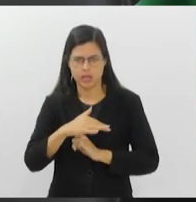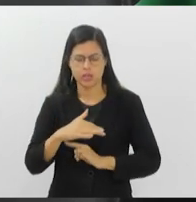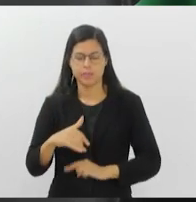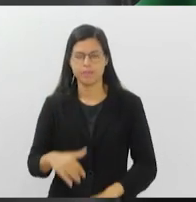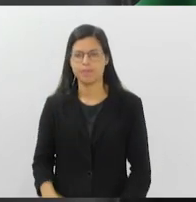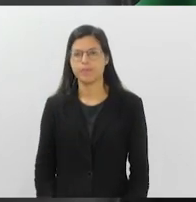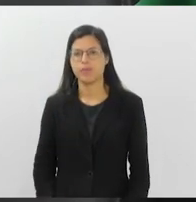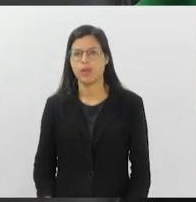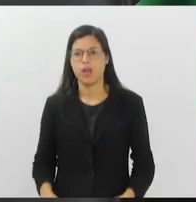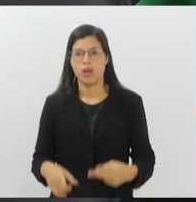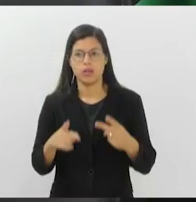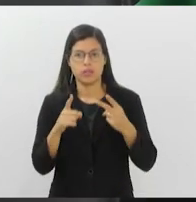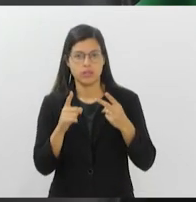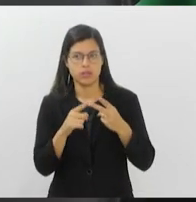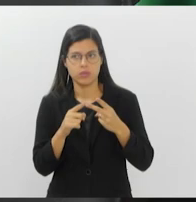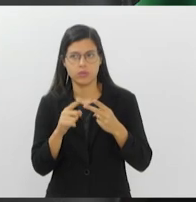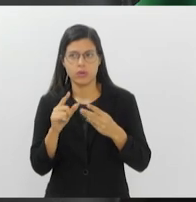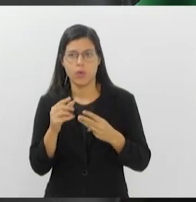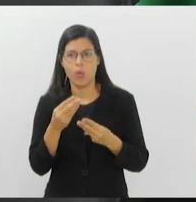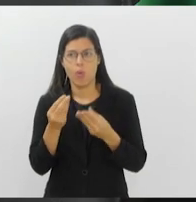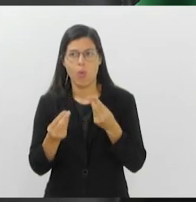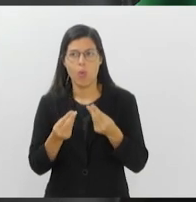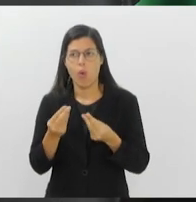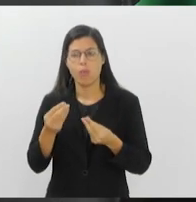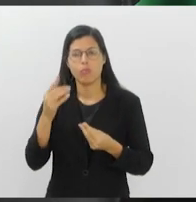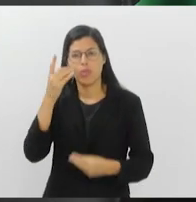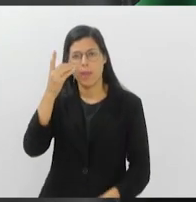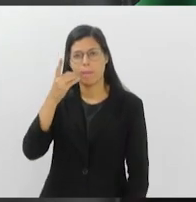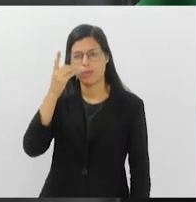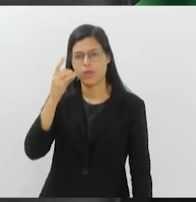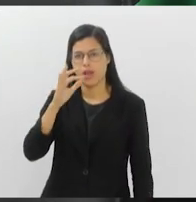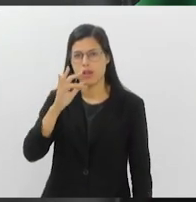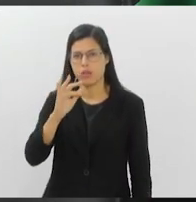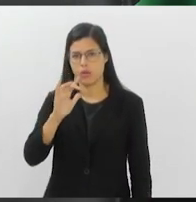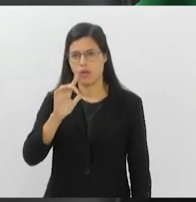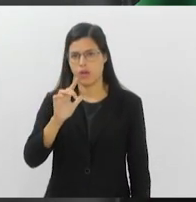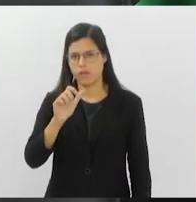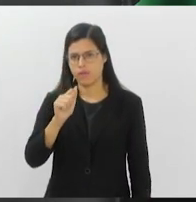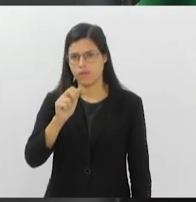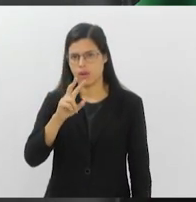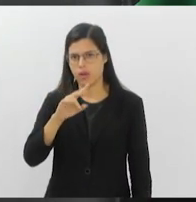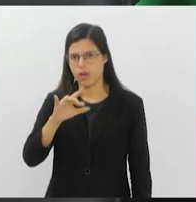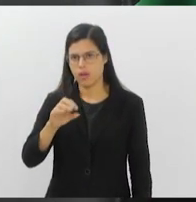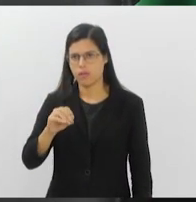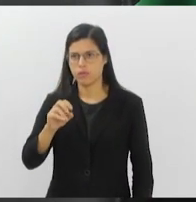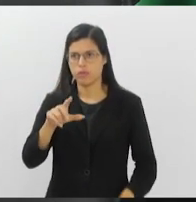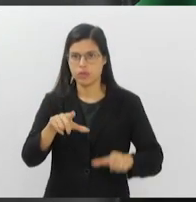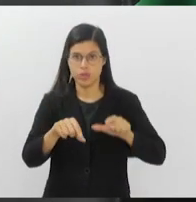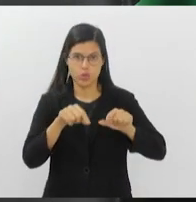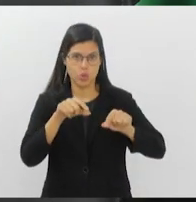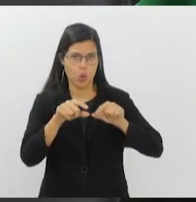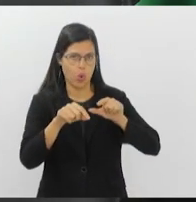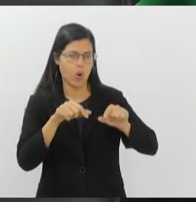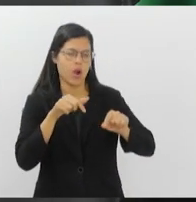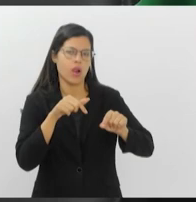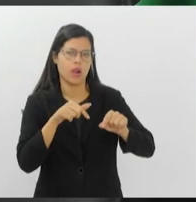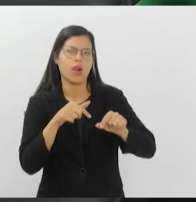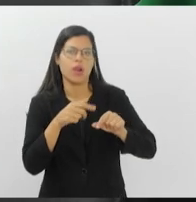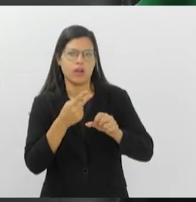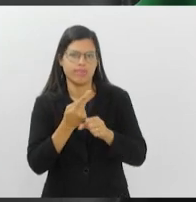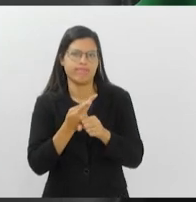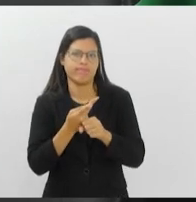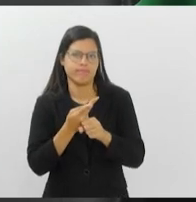né, republicana com que o deputado Flávio Serafini faz a escolha dos agraciados, né?